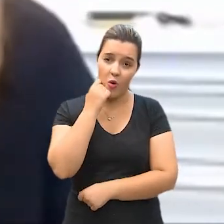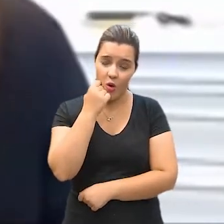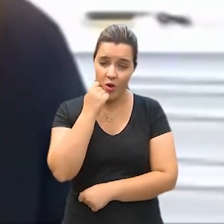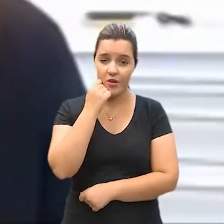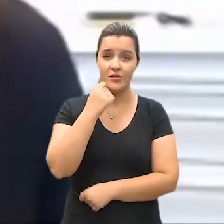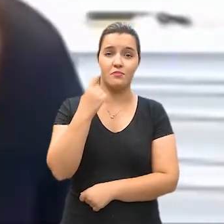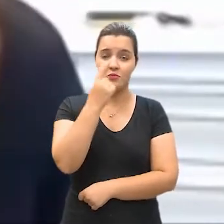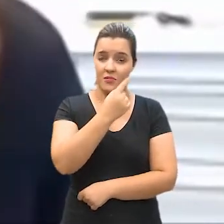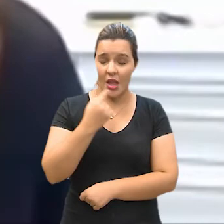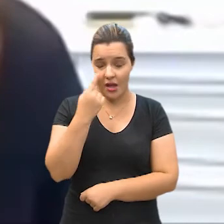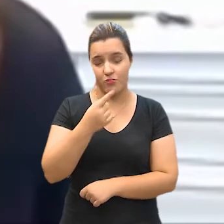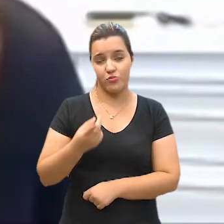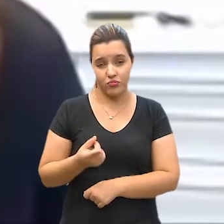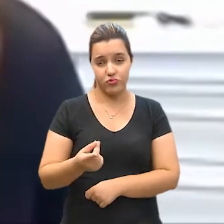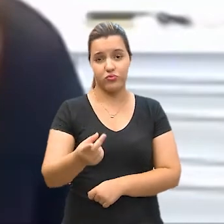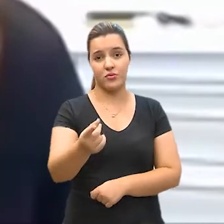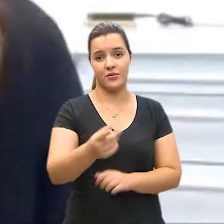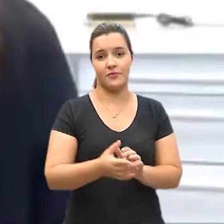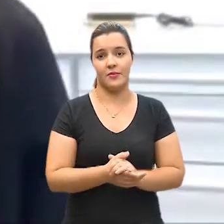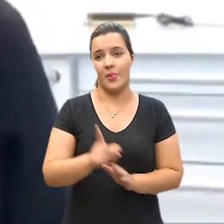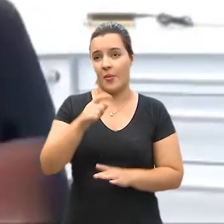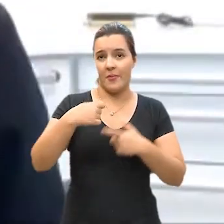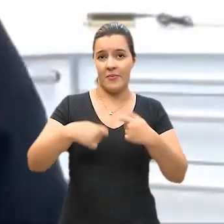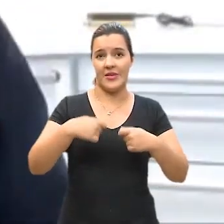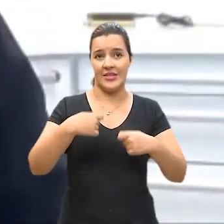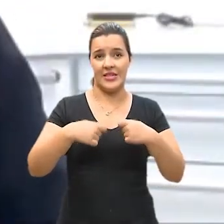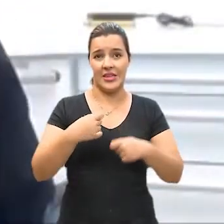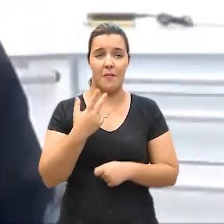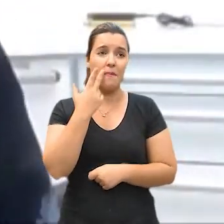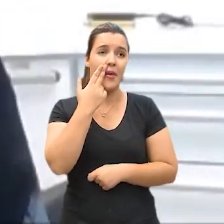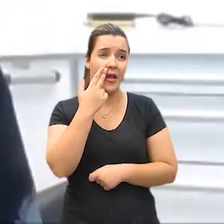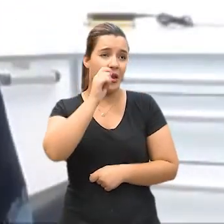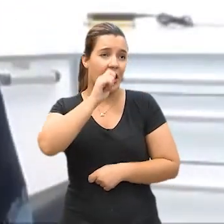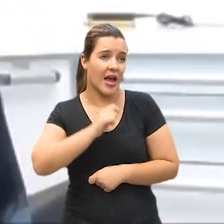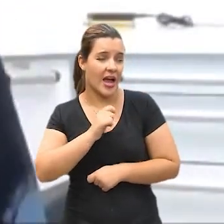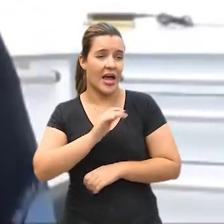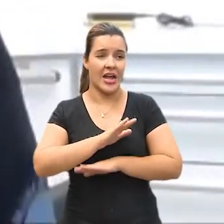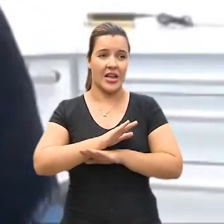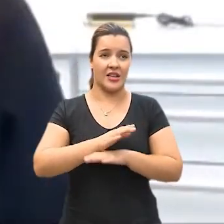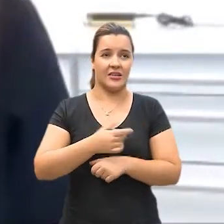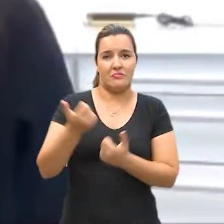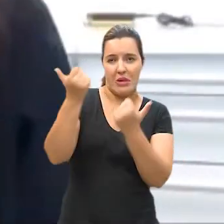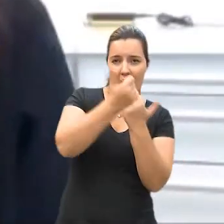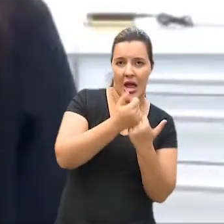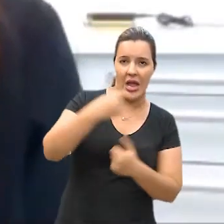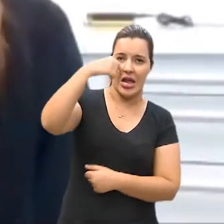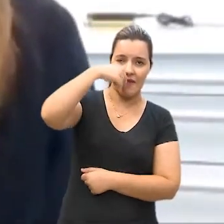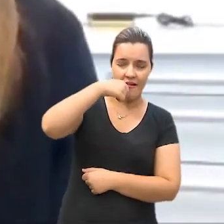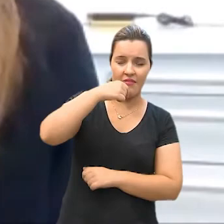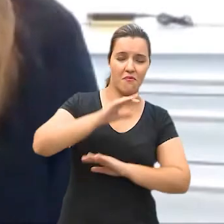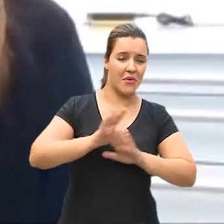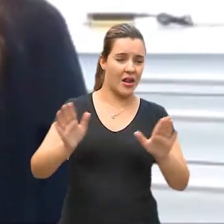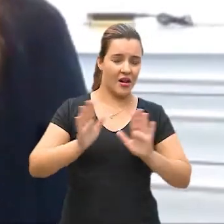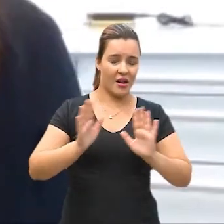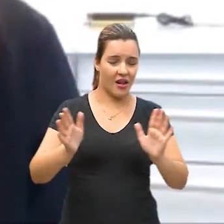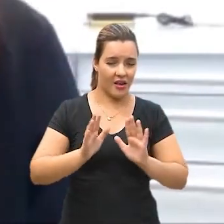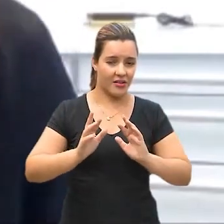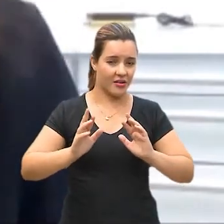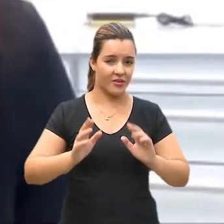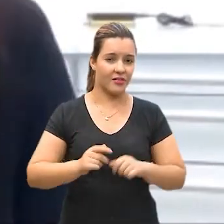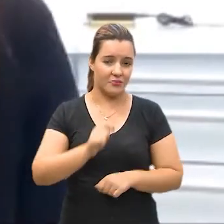ao longo da sua vida, sem precisar de grandes intervenções, entende? Protéticas ou até